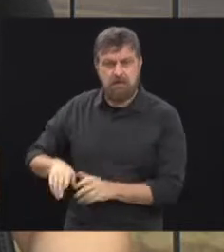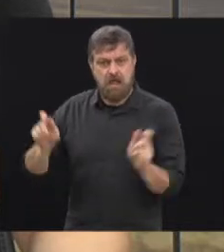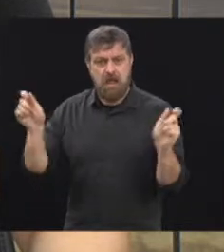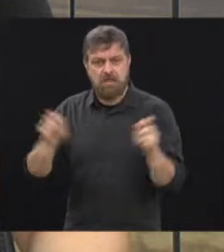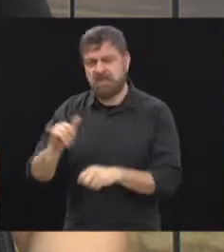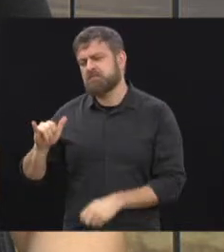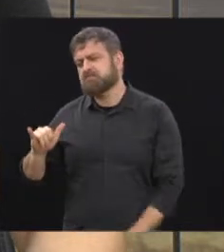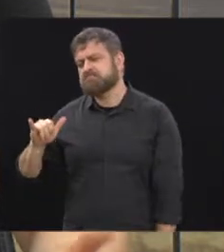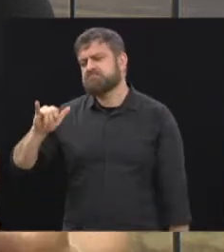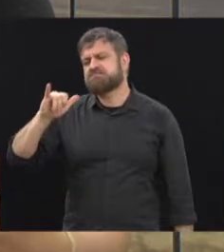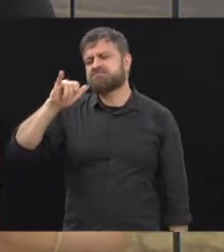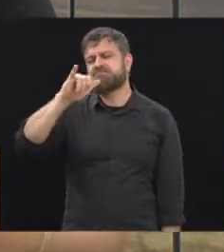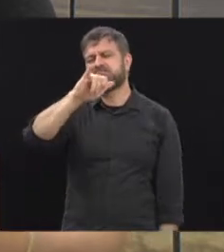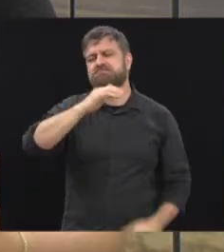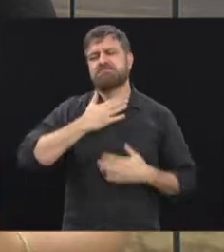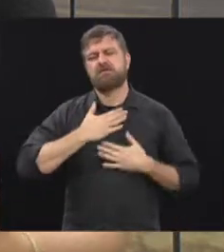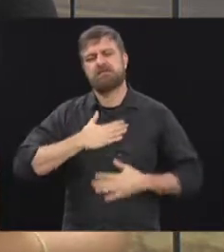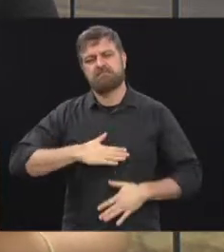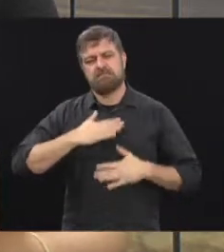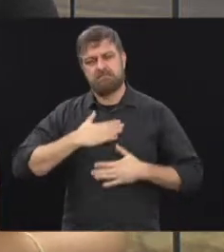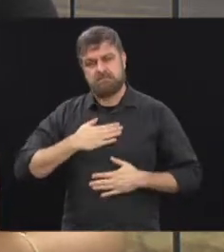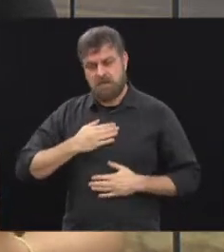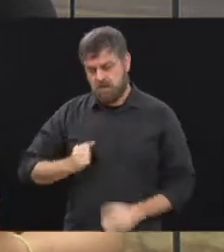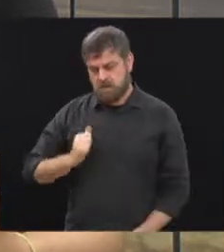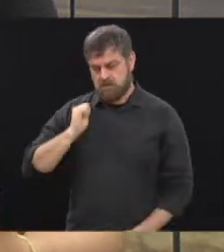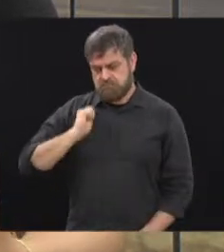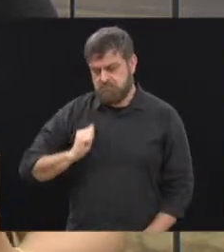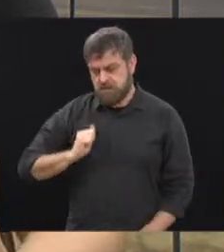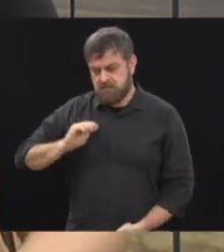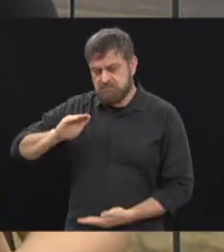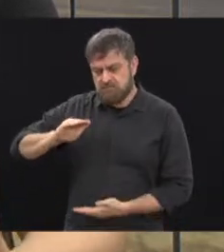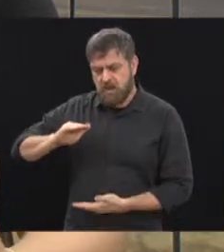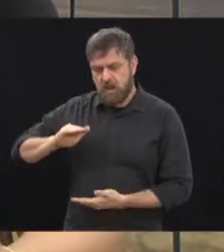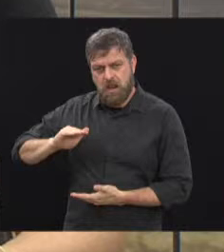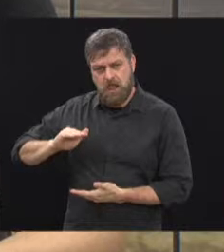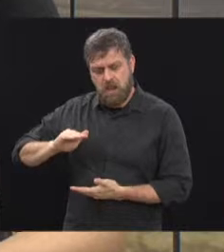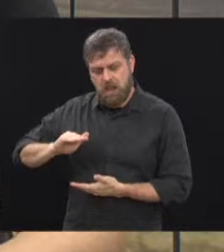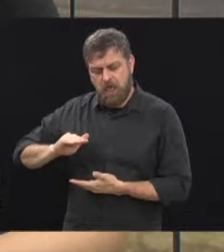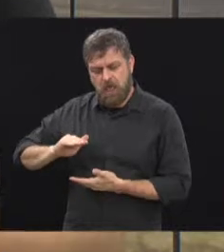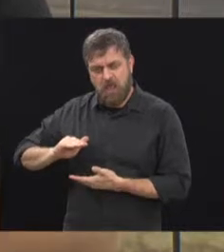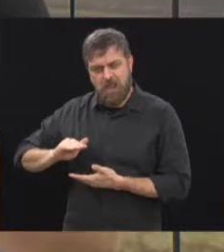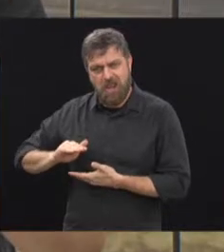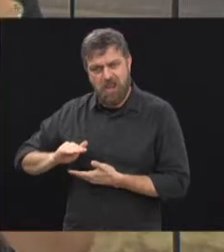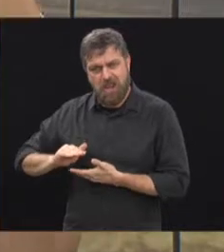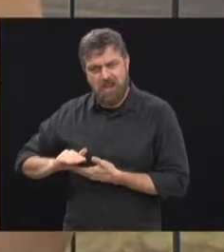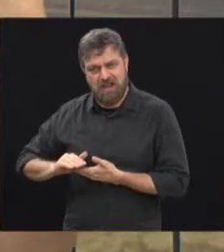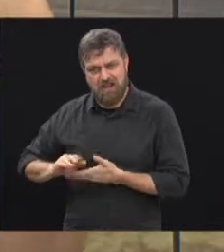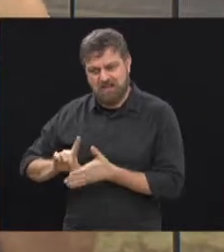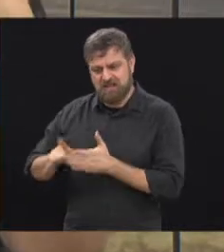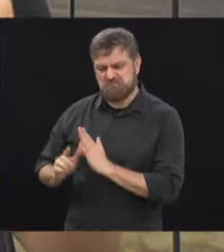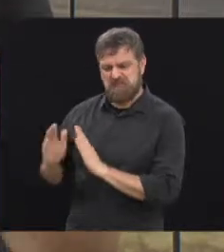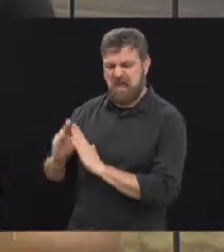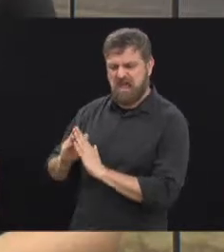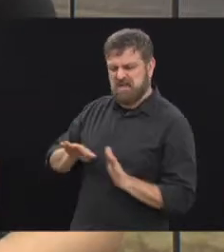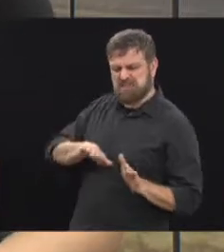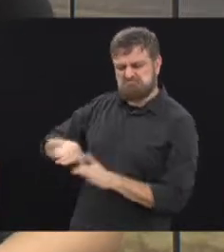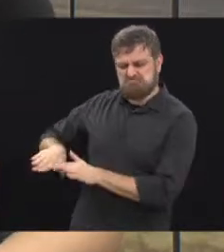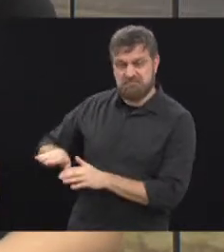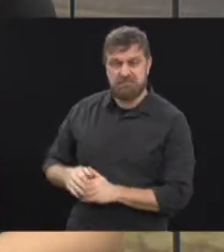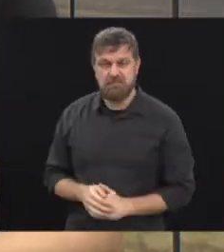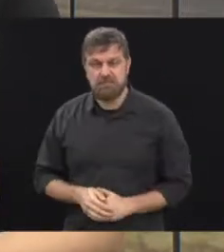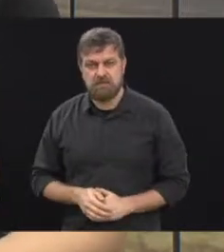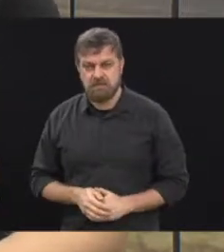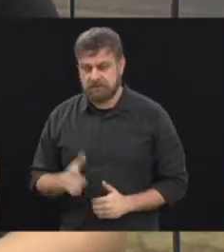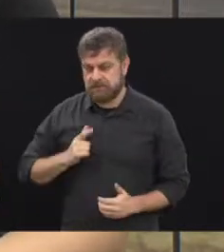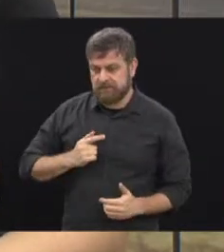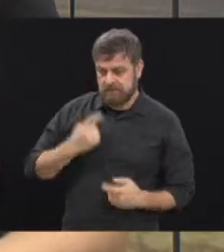mais leve, né? E aí eu fui diminuindo a minha mala, fui esvaziando primeiro, fui diminuindo até que eu deixei a mochila. Então essa coisa